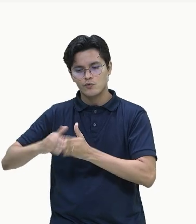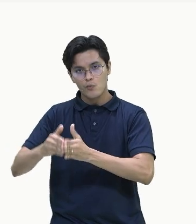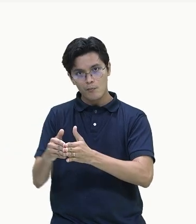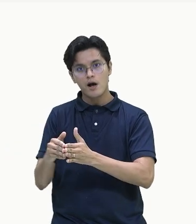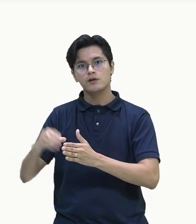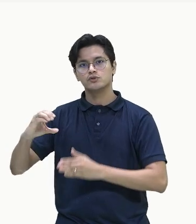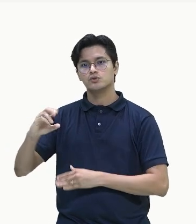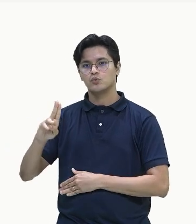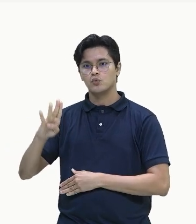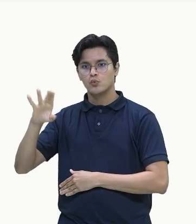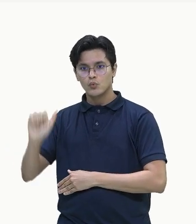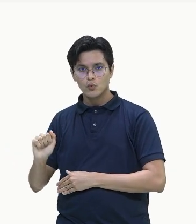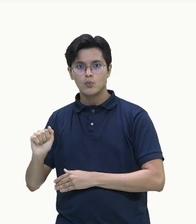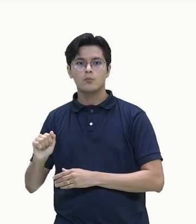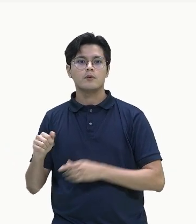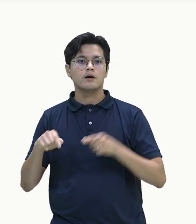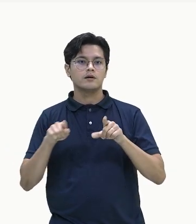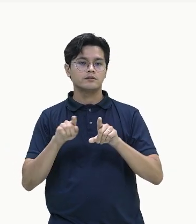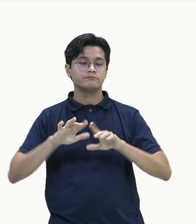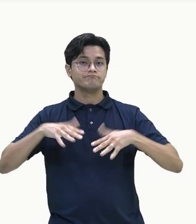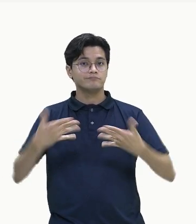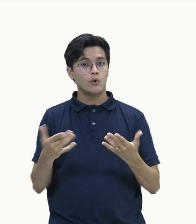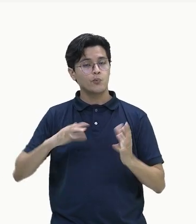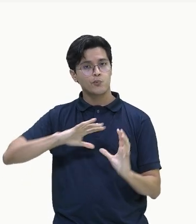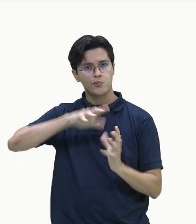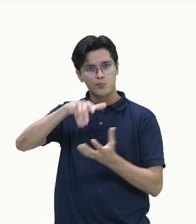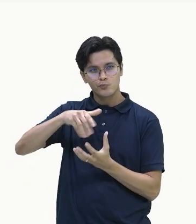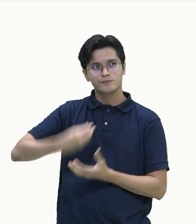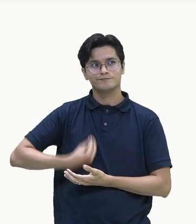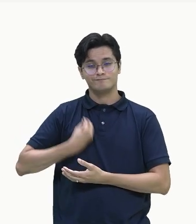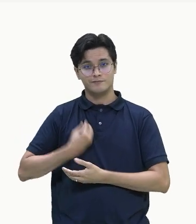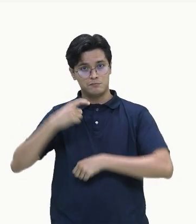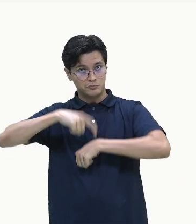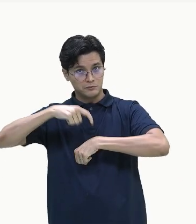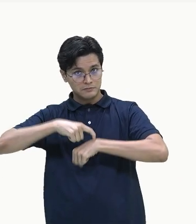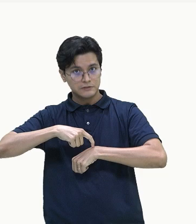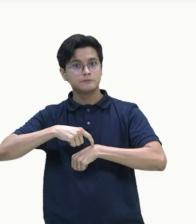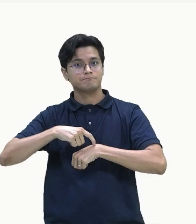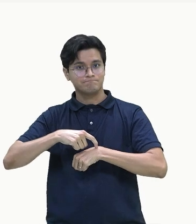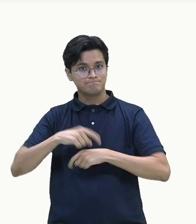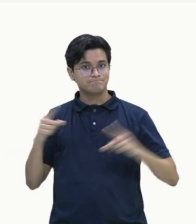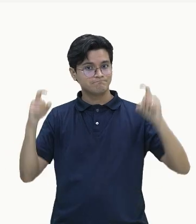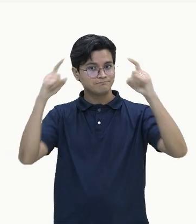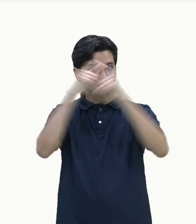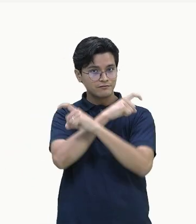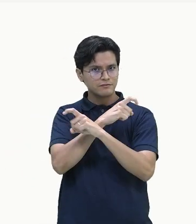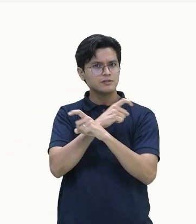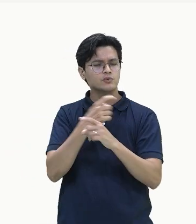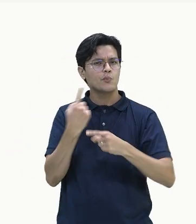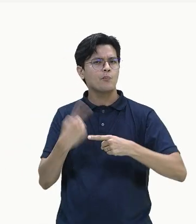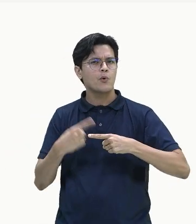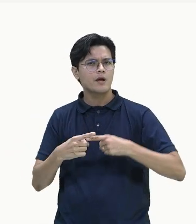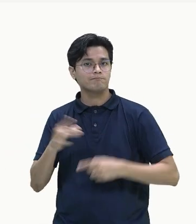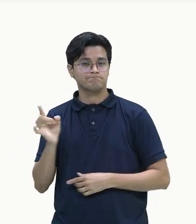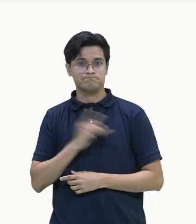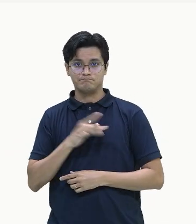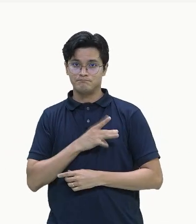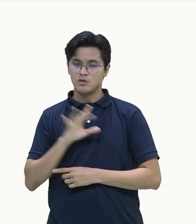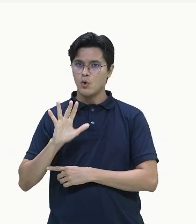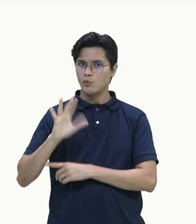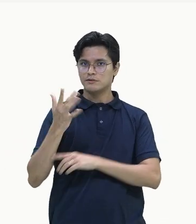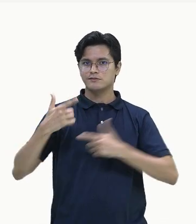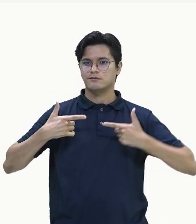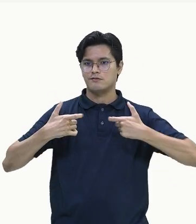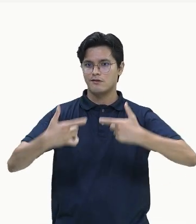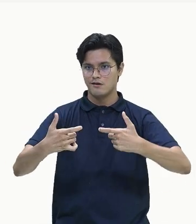O mundo vive ali dias de tensões e com medo, né, desses países realmente entrarem em guerra, dessas duas superpotências se enfrentarem. A